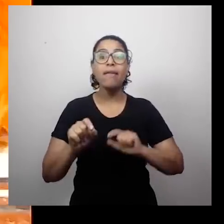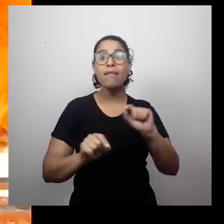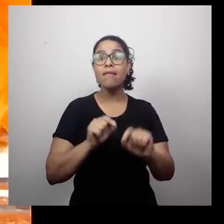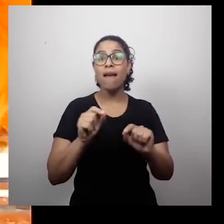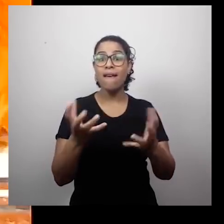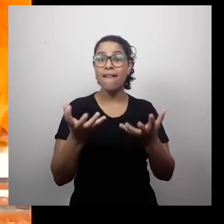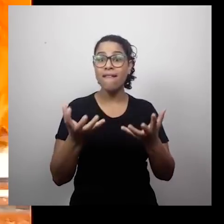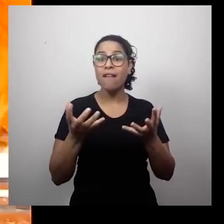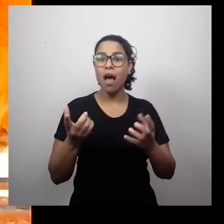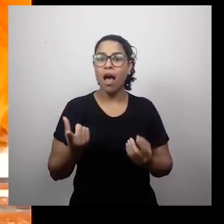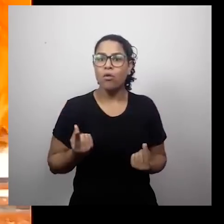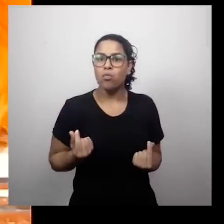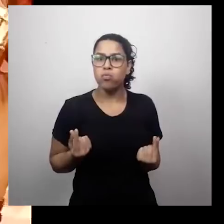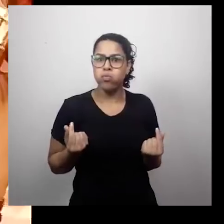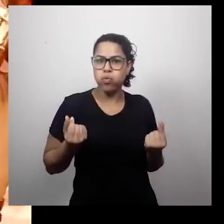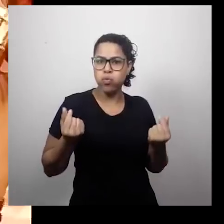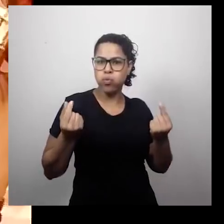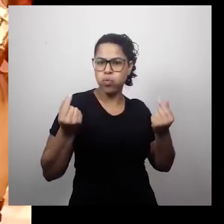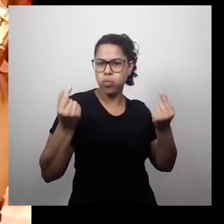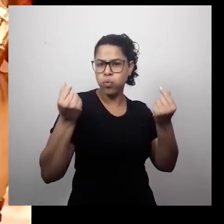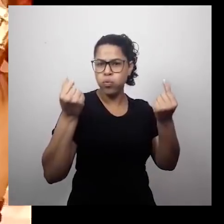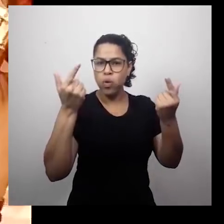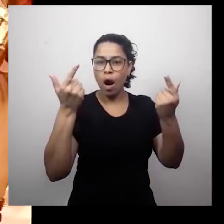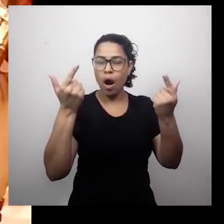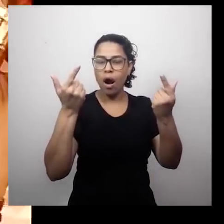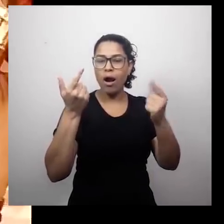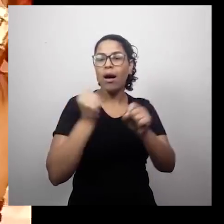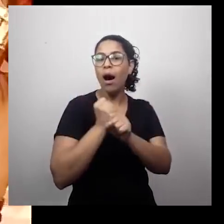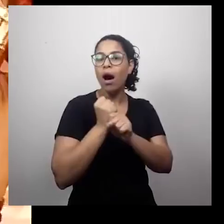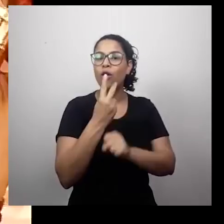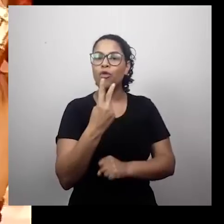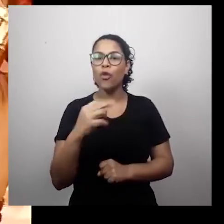Quem Quer Ser um Milionário, produzido em 2008.